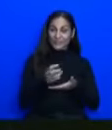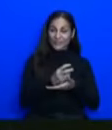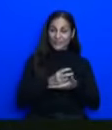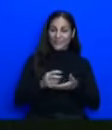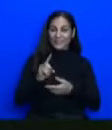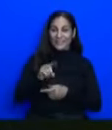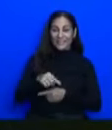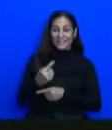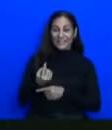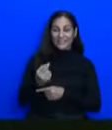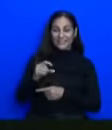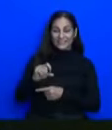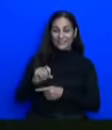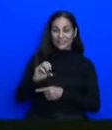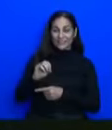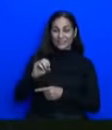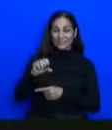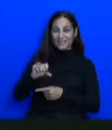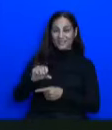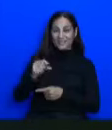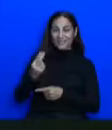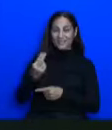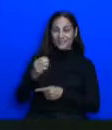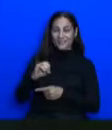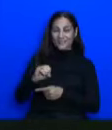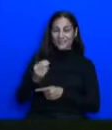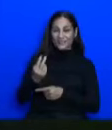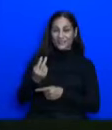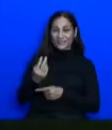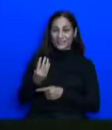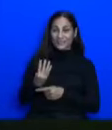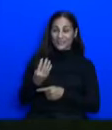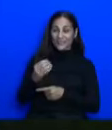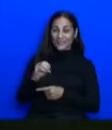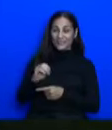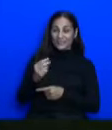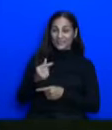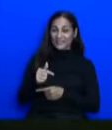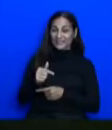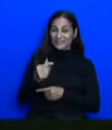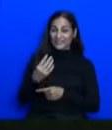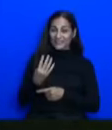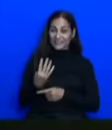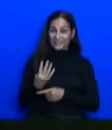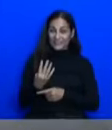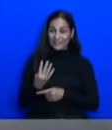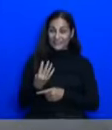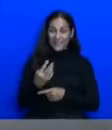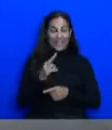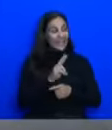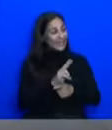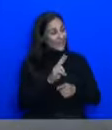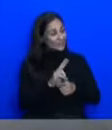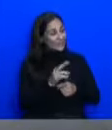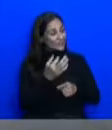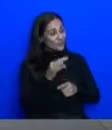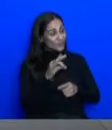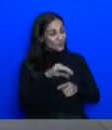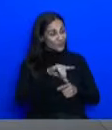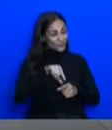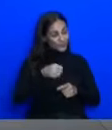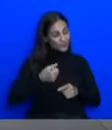quina. 19, 09, 20, 40 e 74. As